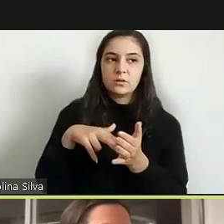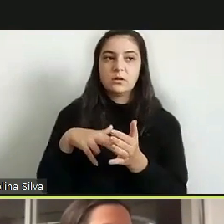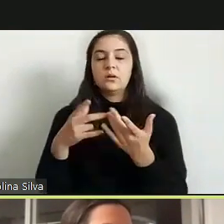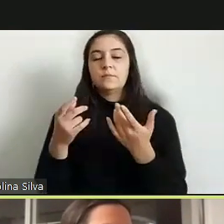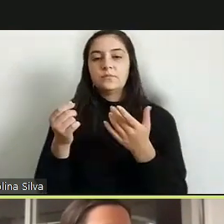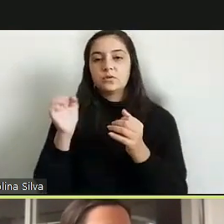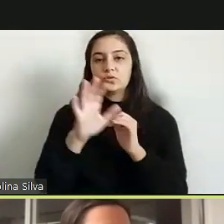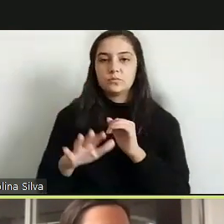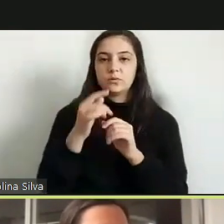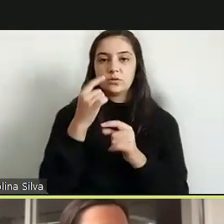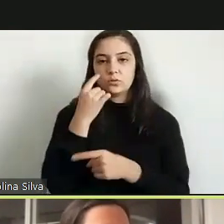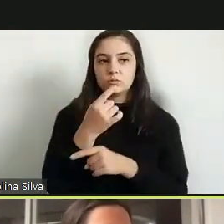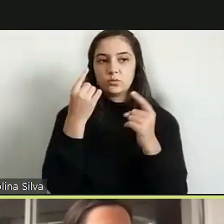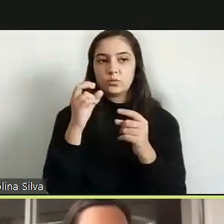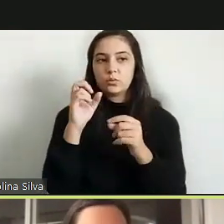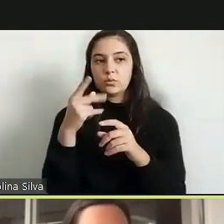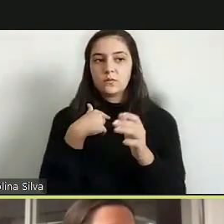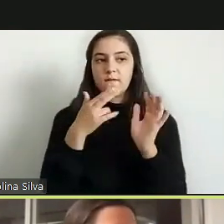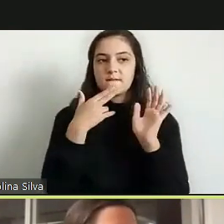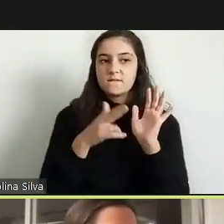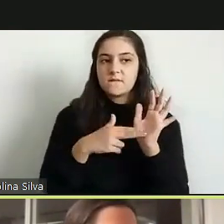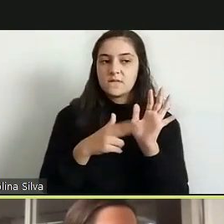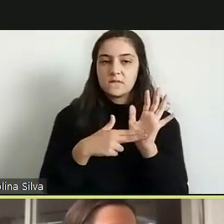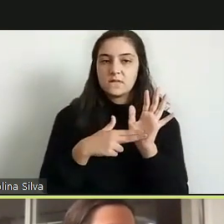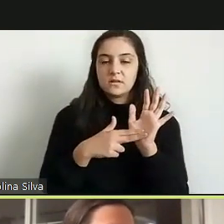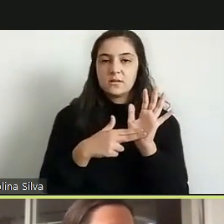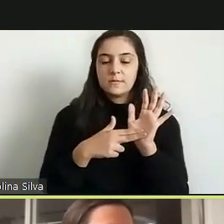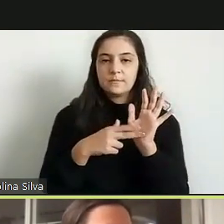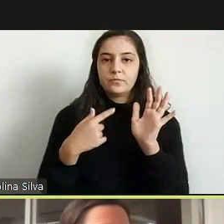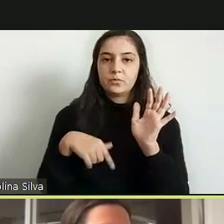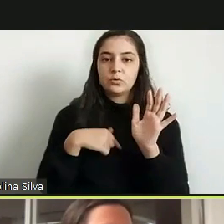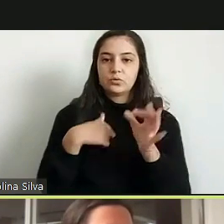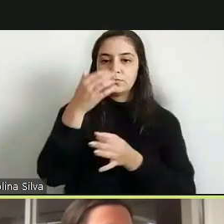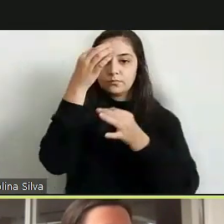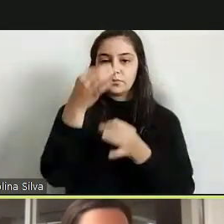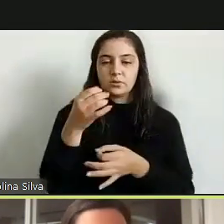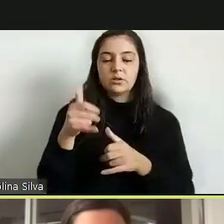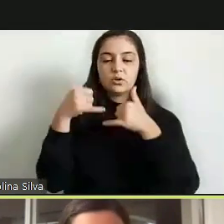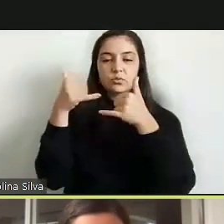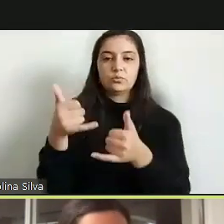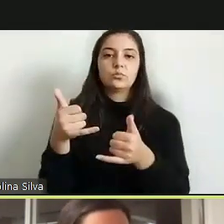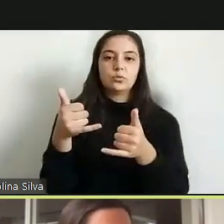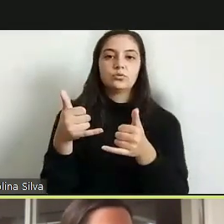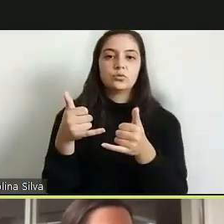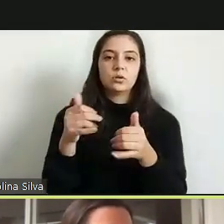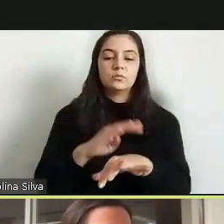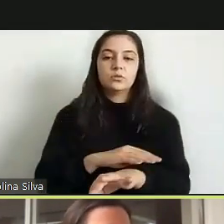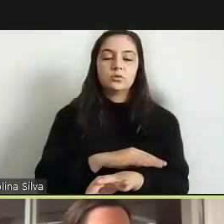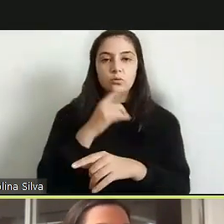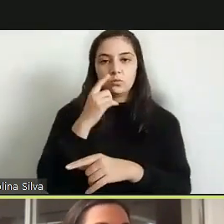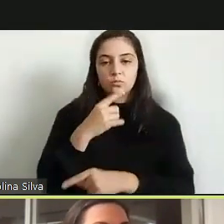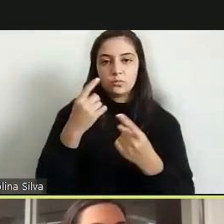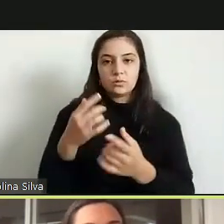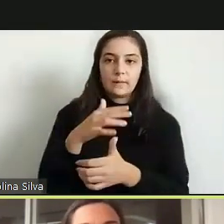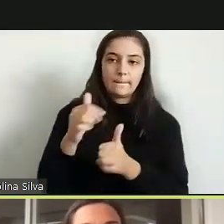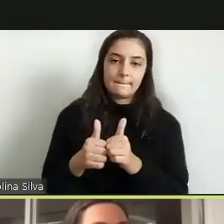ou então a construir verdadeiramente no terreno aquilo em que acreditamos, e depois convidamos a administração pública a juntar-se a nós. Portanto,